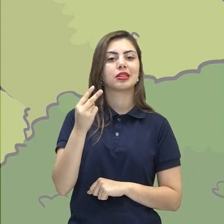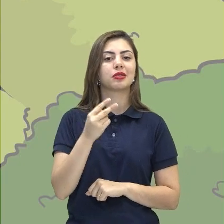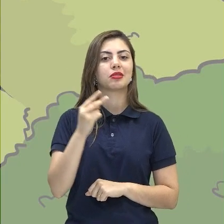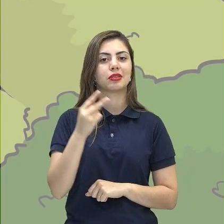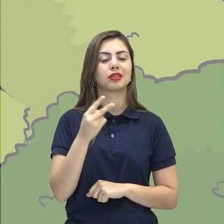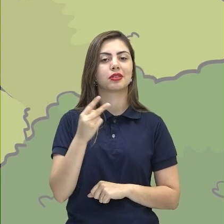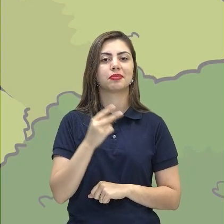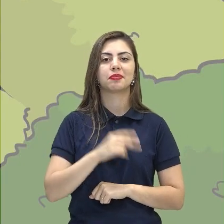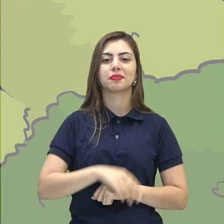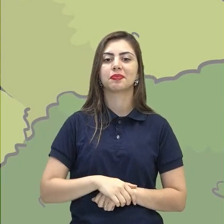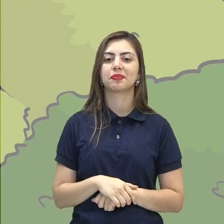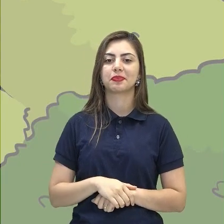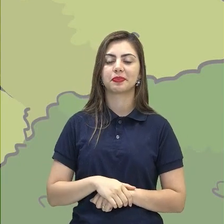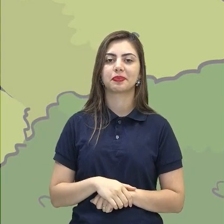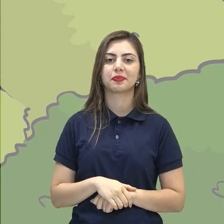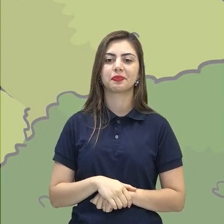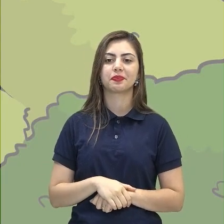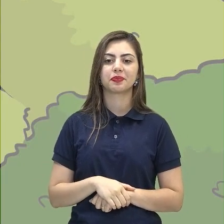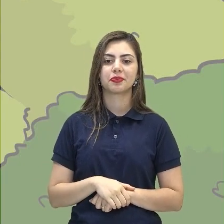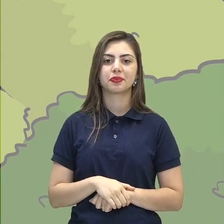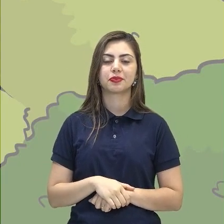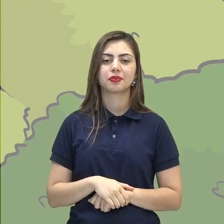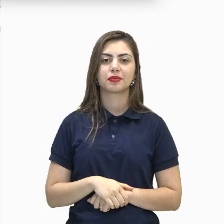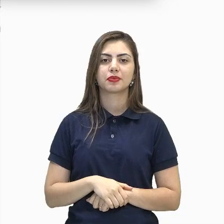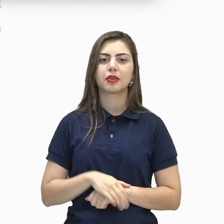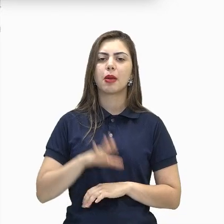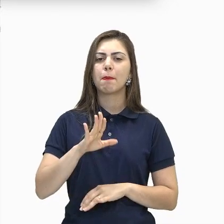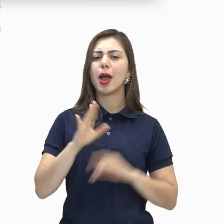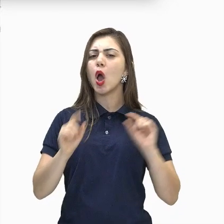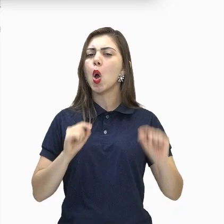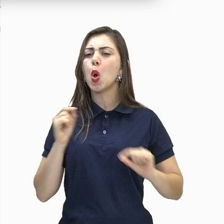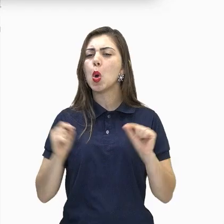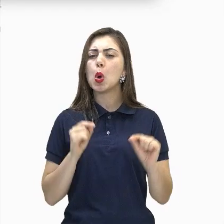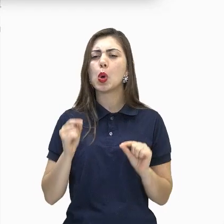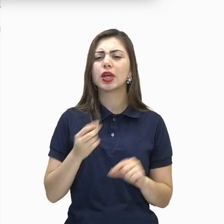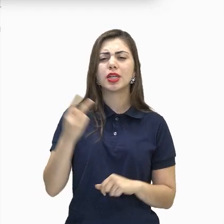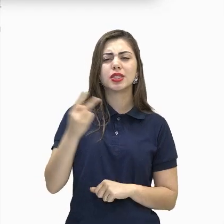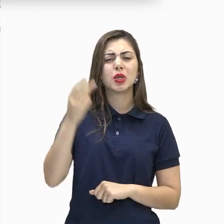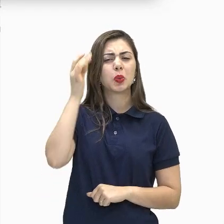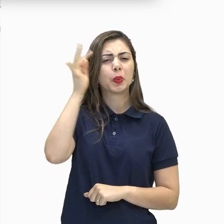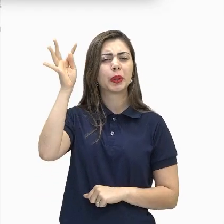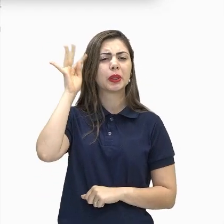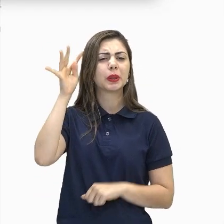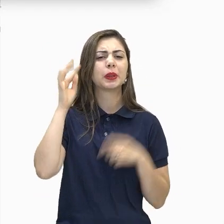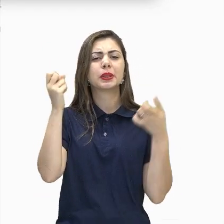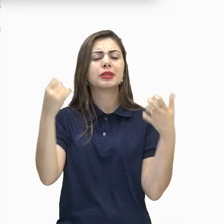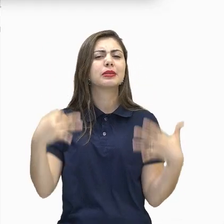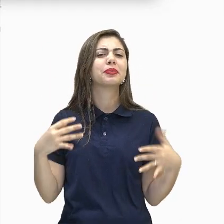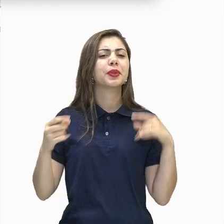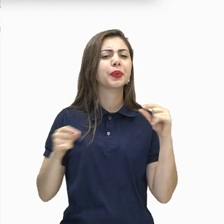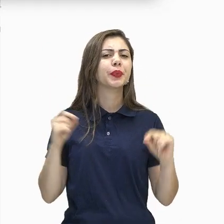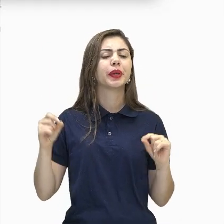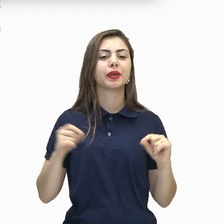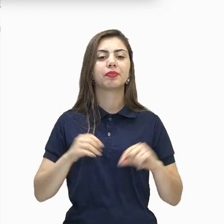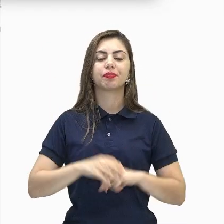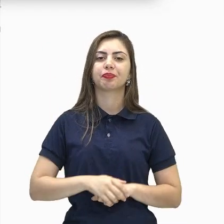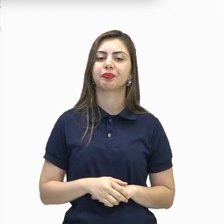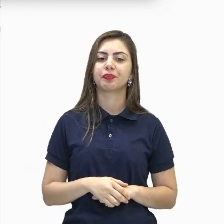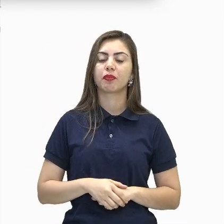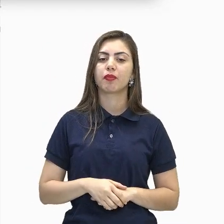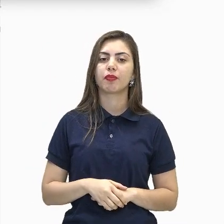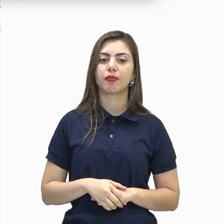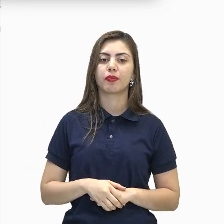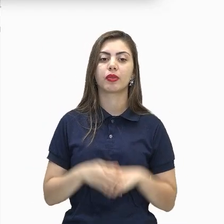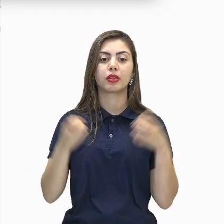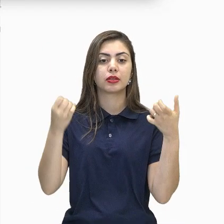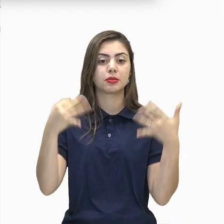segunda lei de Mendel. E o que é a segunda lei de Mendel ou lei da segregação independente? Ela diz